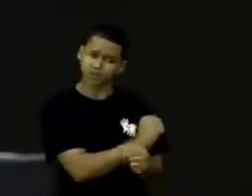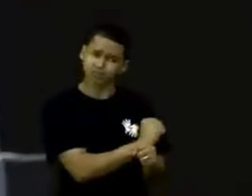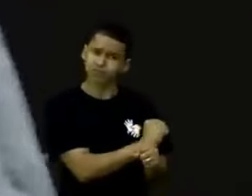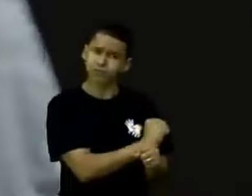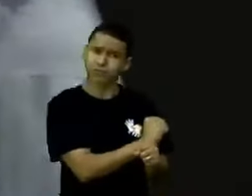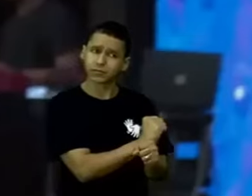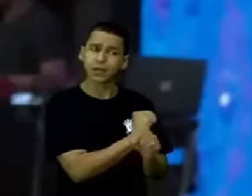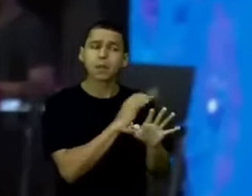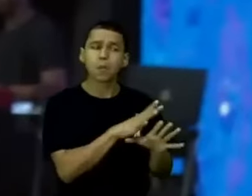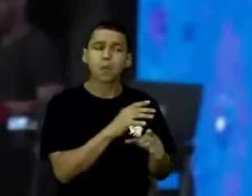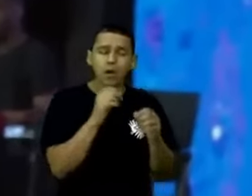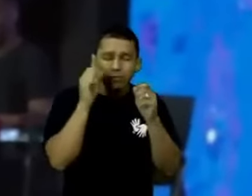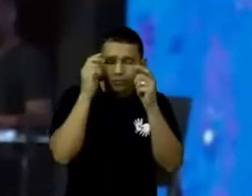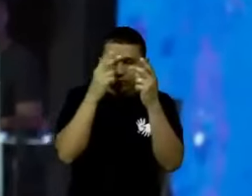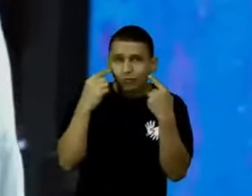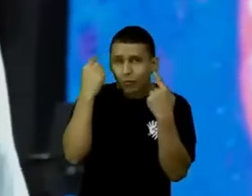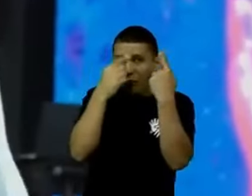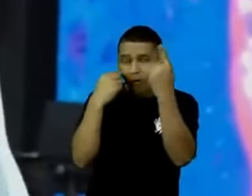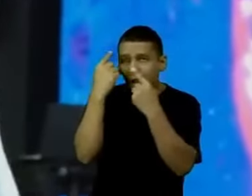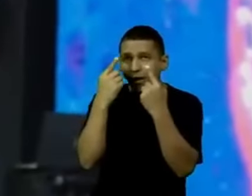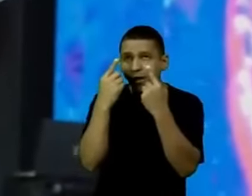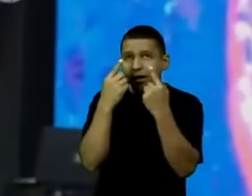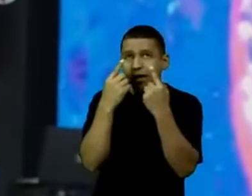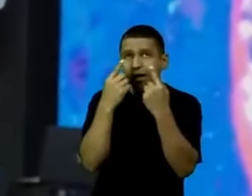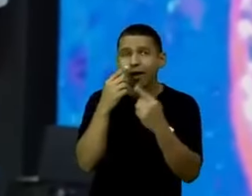olhar dela, Maria, é de quem já viveu experiência.